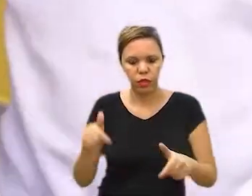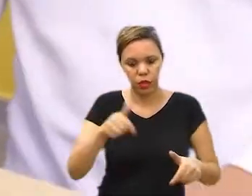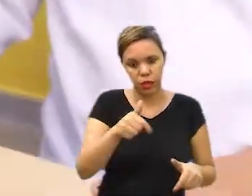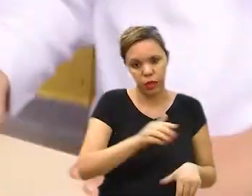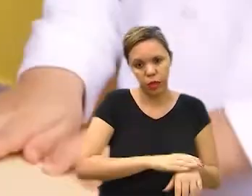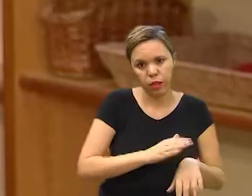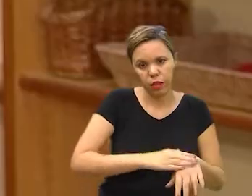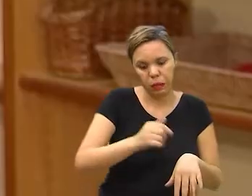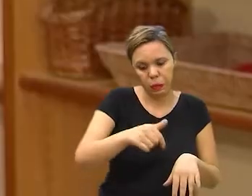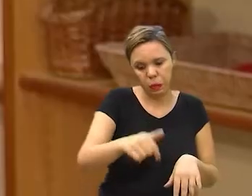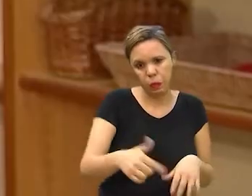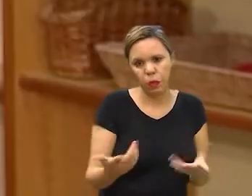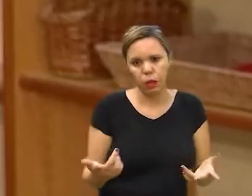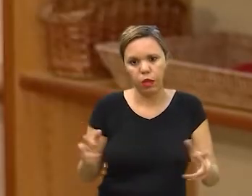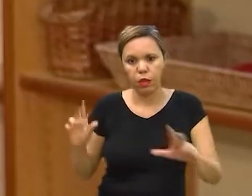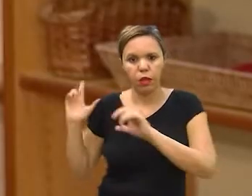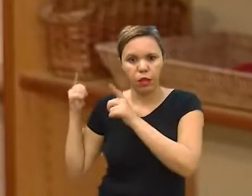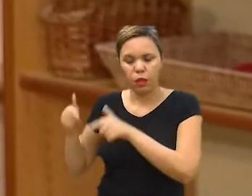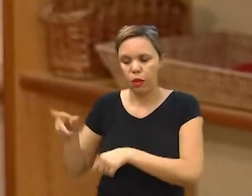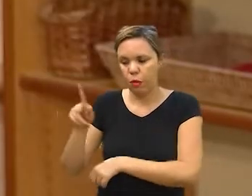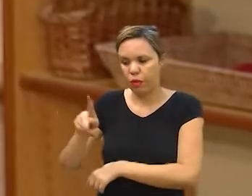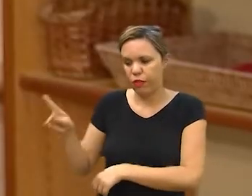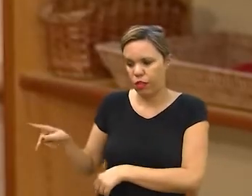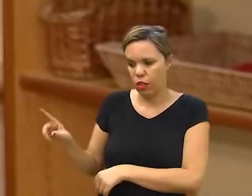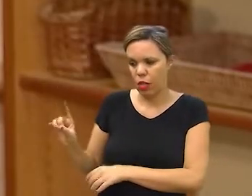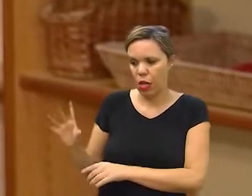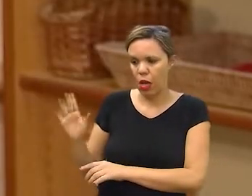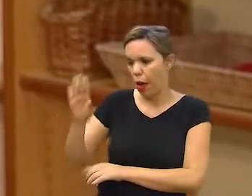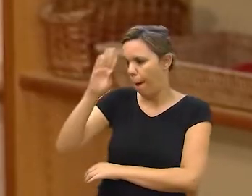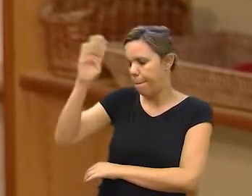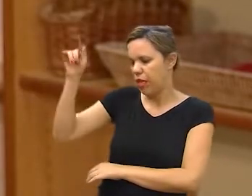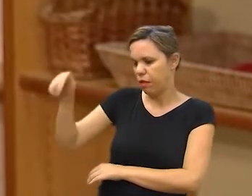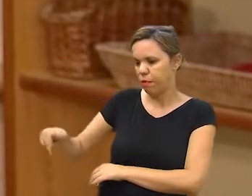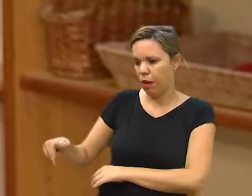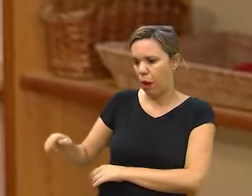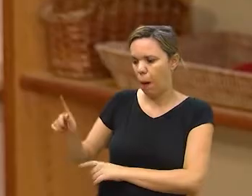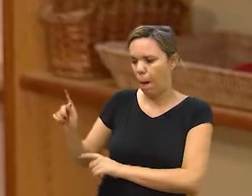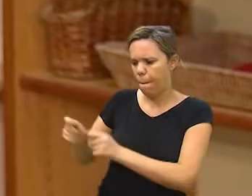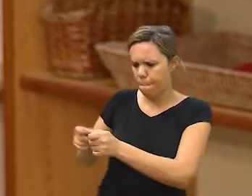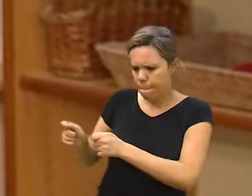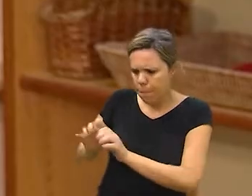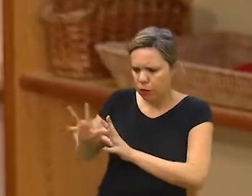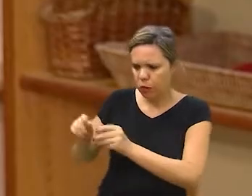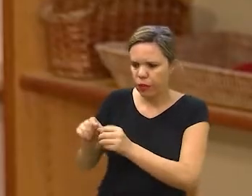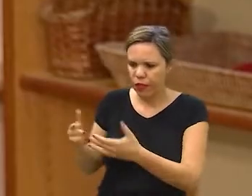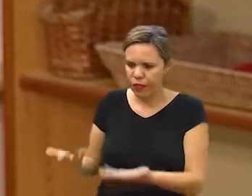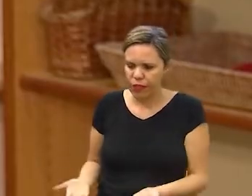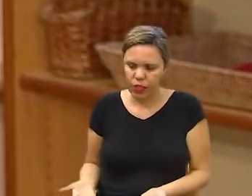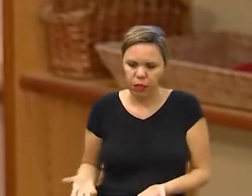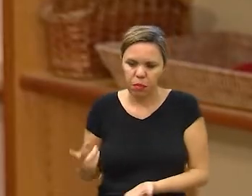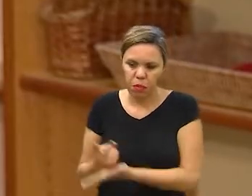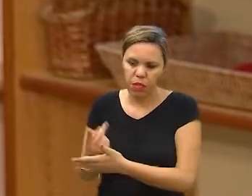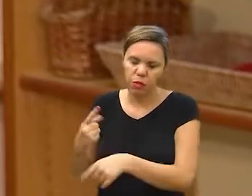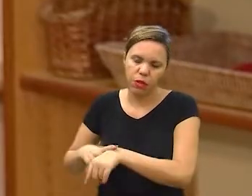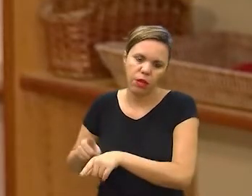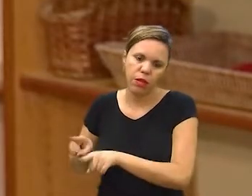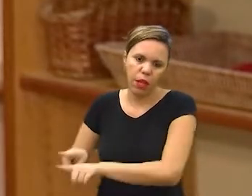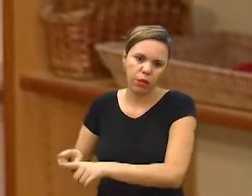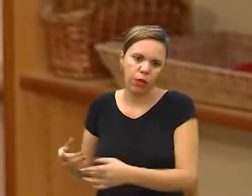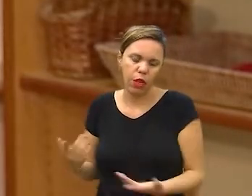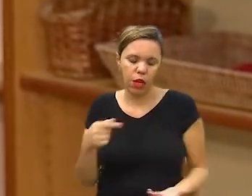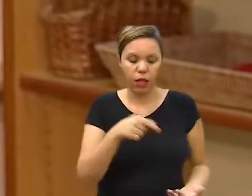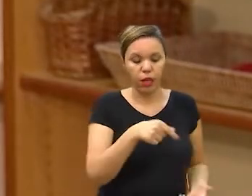Montessori. No tradicional, como você falou, o professor é o centro da educação. Ele que determina o que todo mundo vai fazer e todo mundo faz ao mesmo tempo.